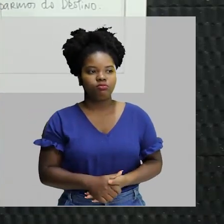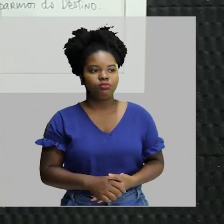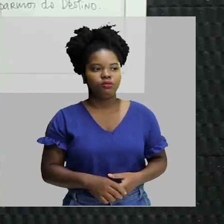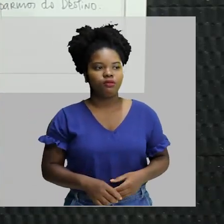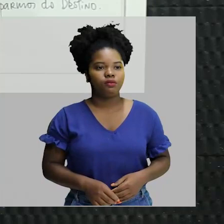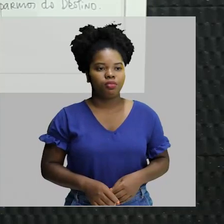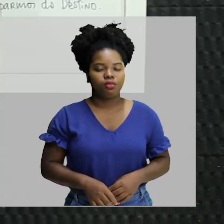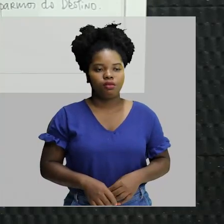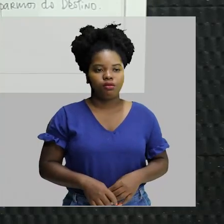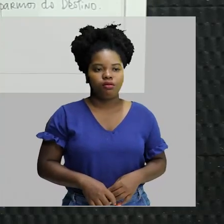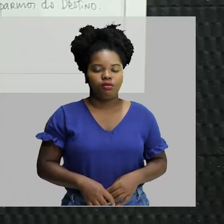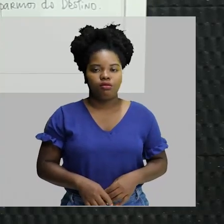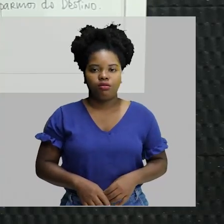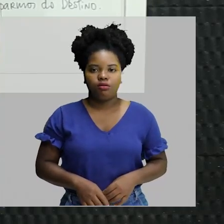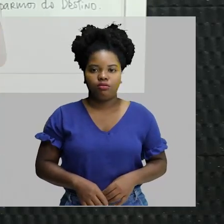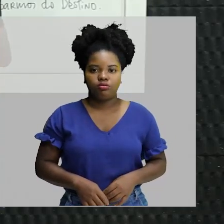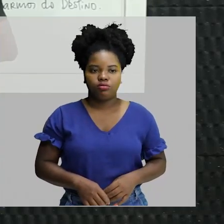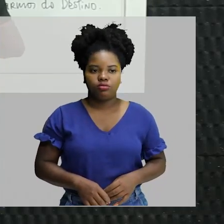conformação,